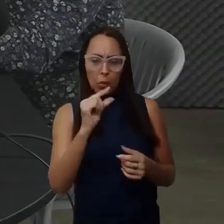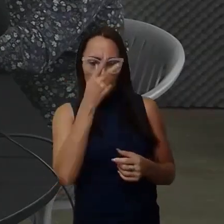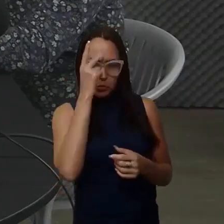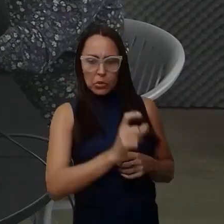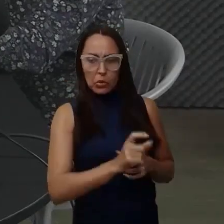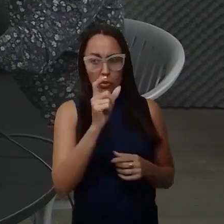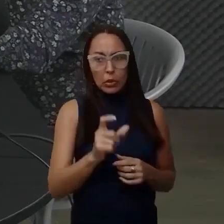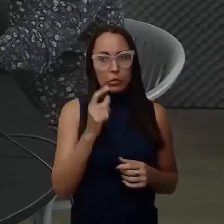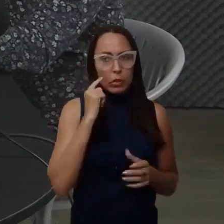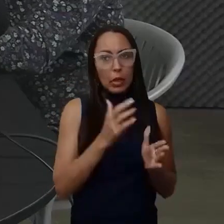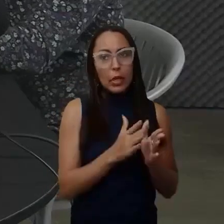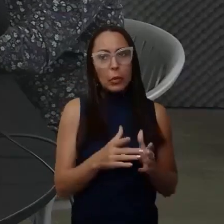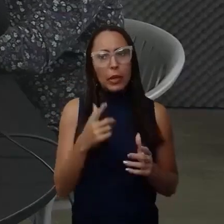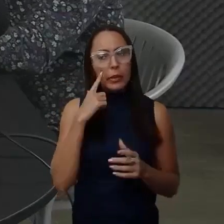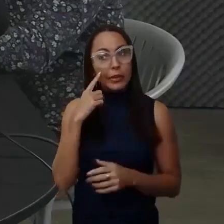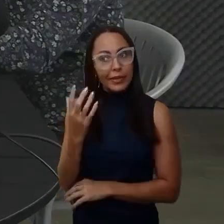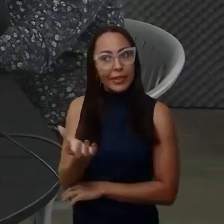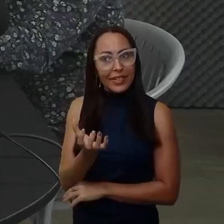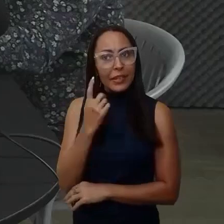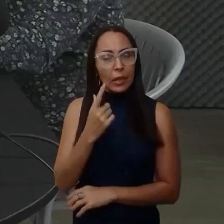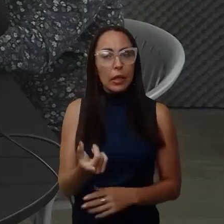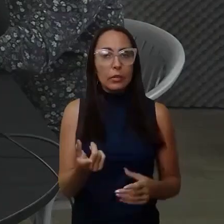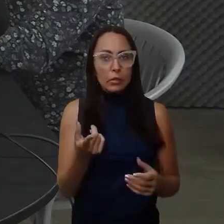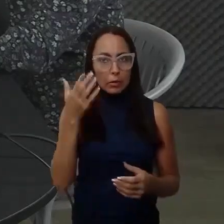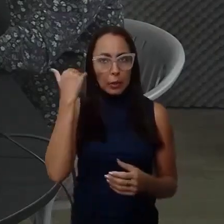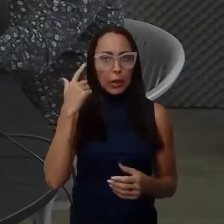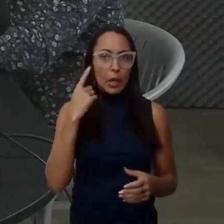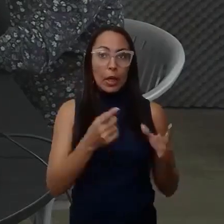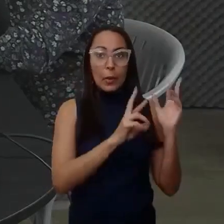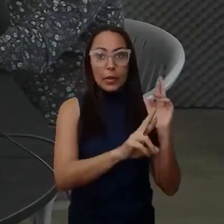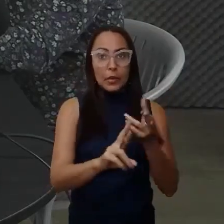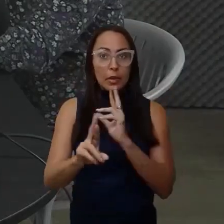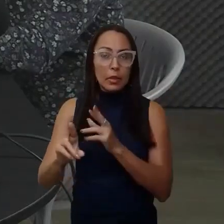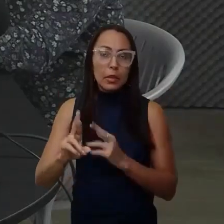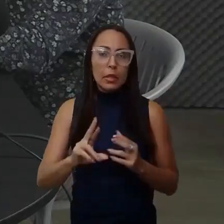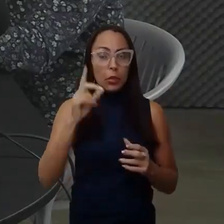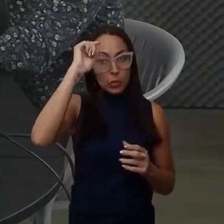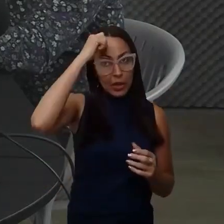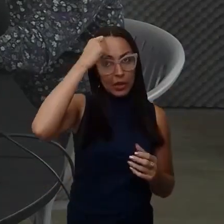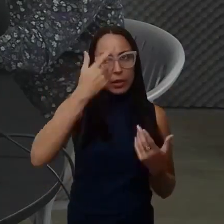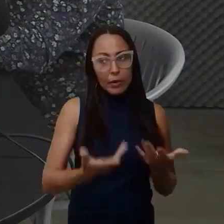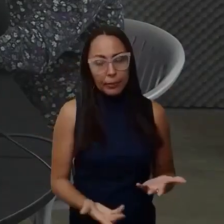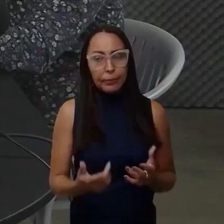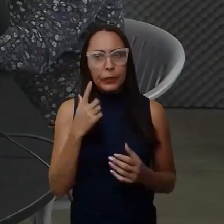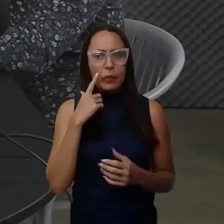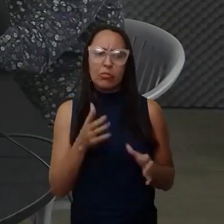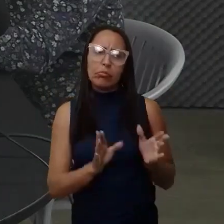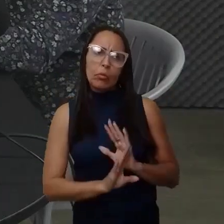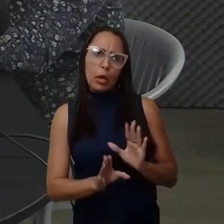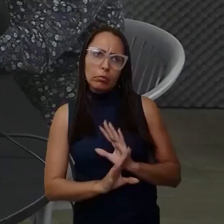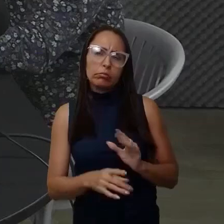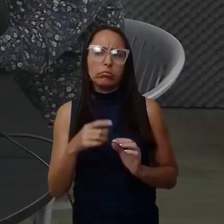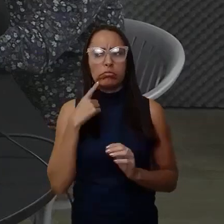eram poucas pessoas interessadas, assim, nesses temas que estão relacionados à representatividade feminina negra. E aí eu fiz, não, eu acho que isso